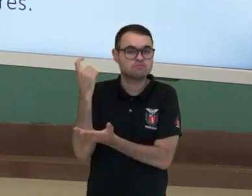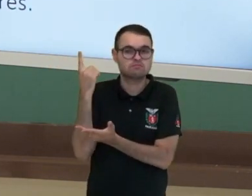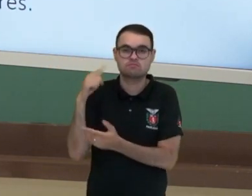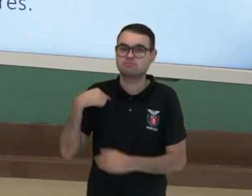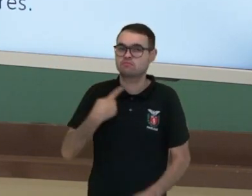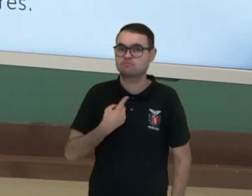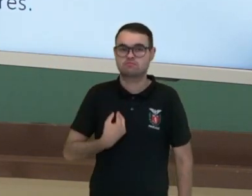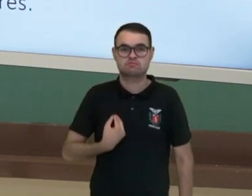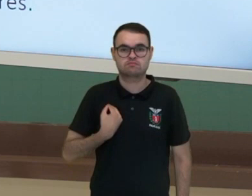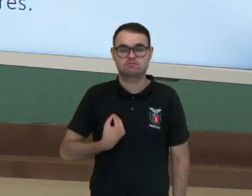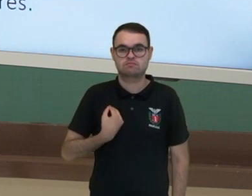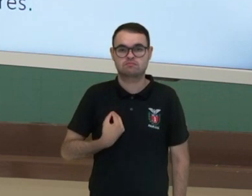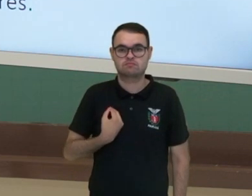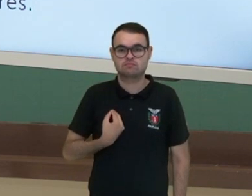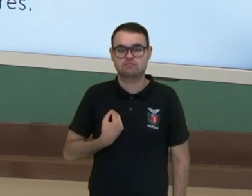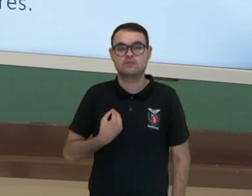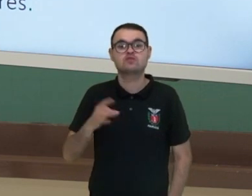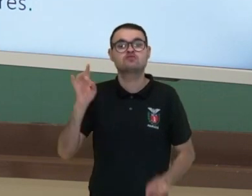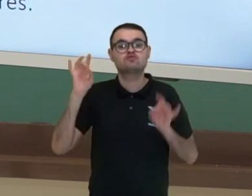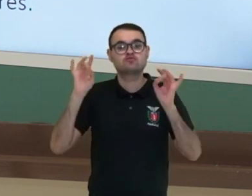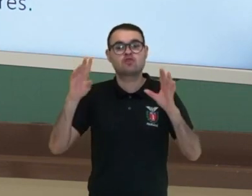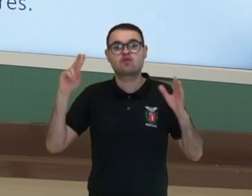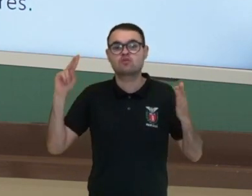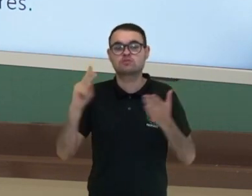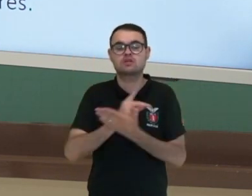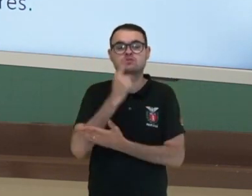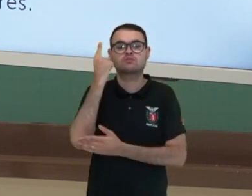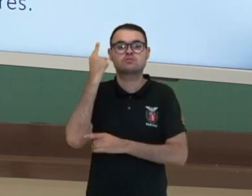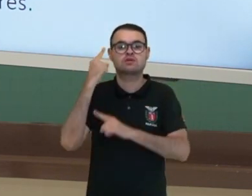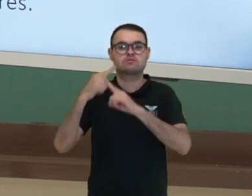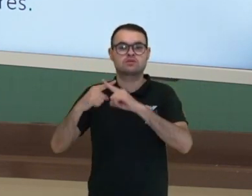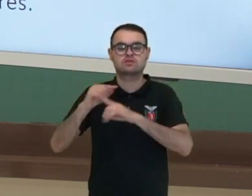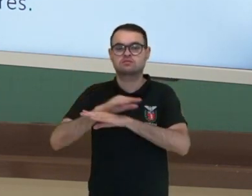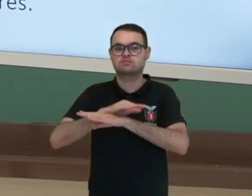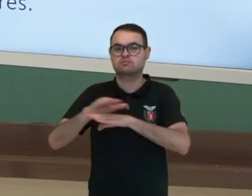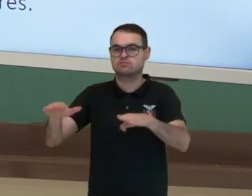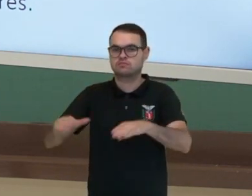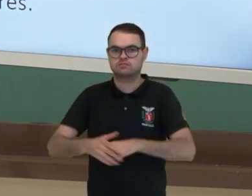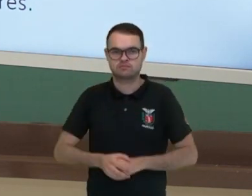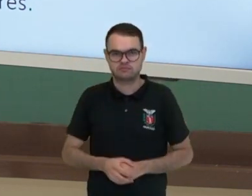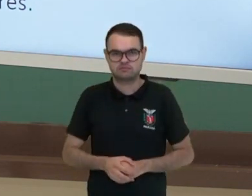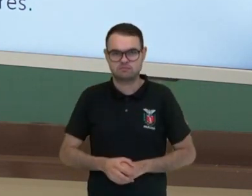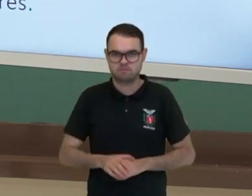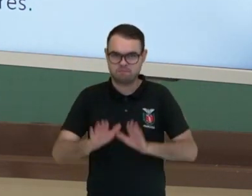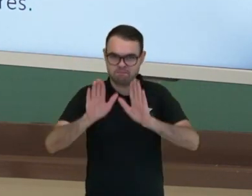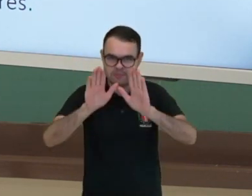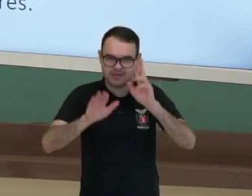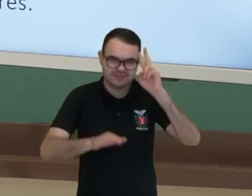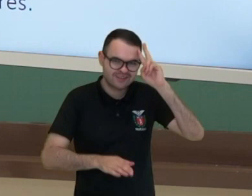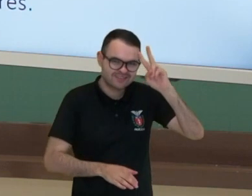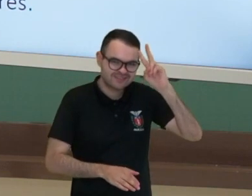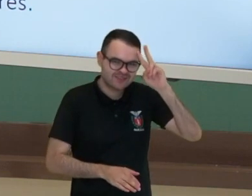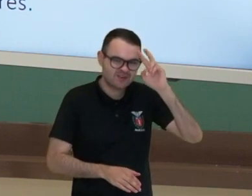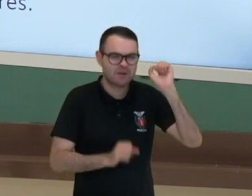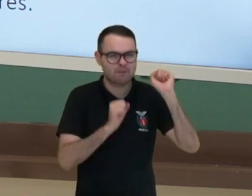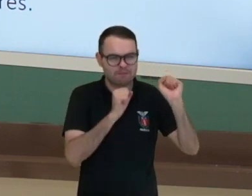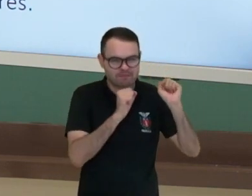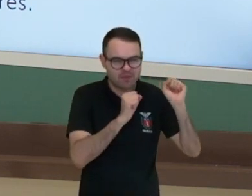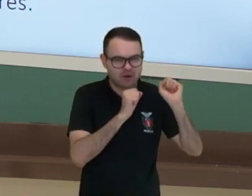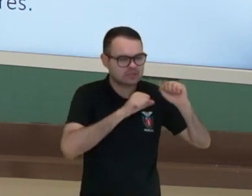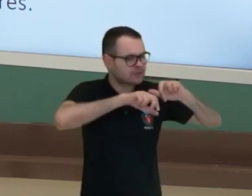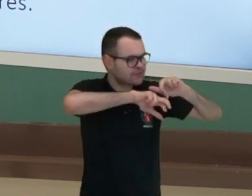nossas vidas, só acontece uma única vez. Já a história, ela pode ter